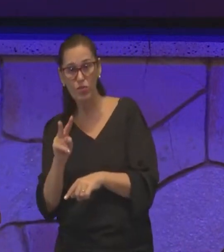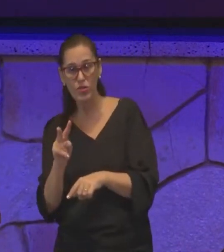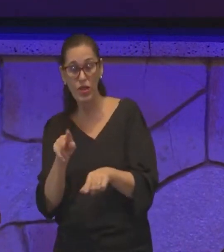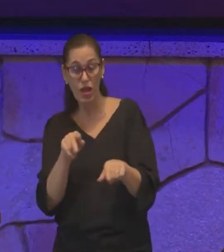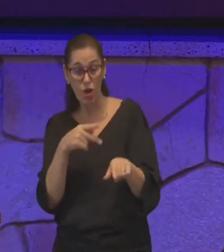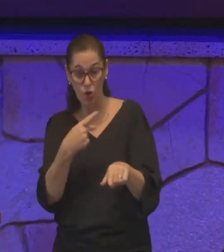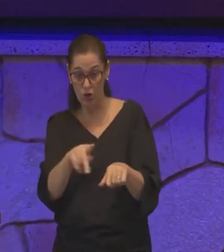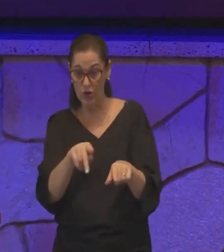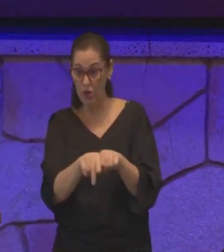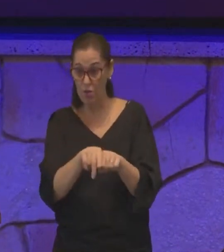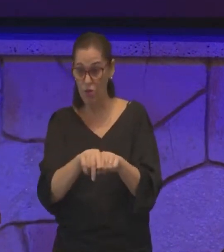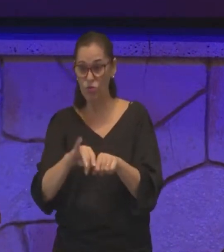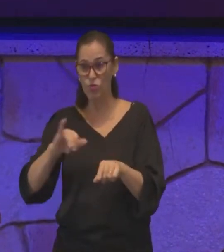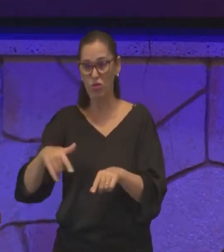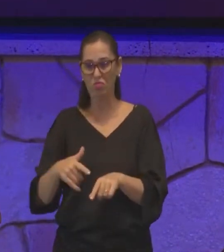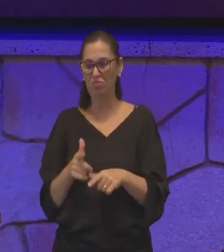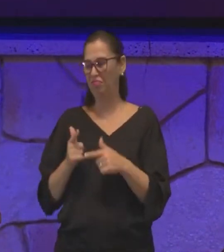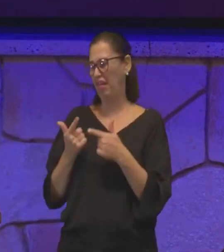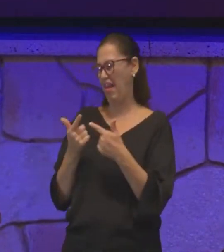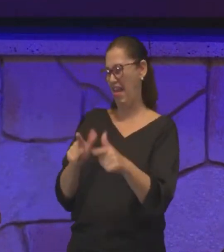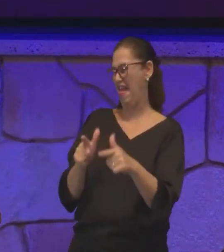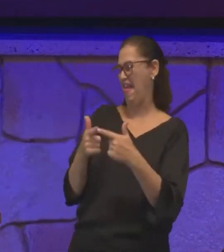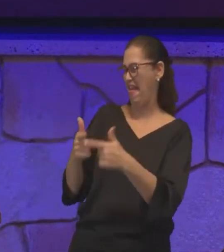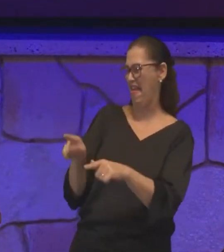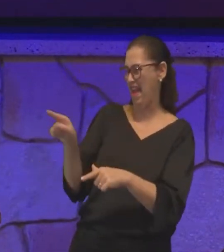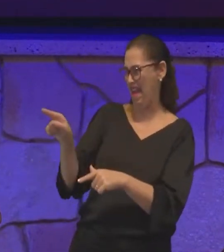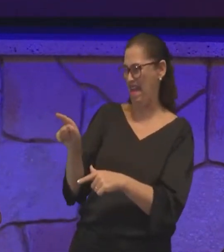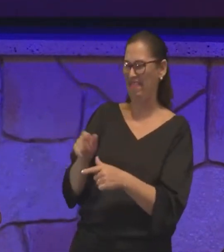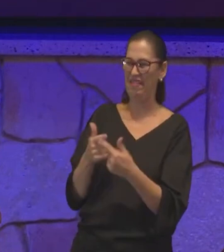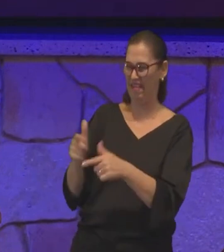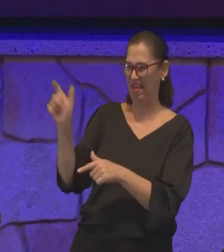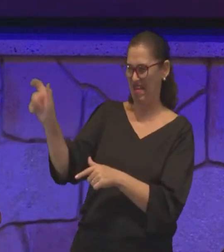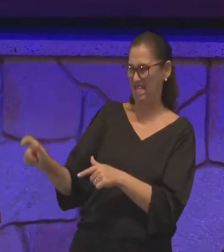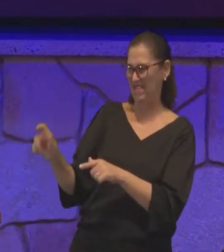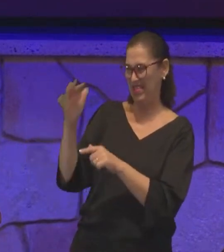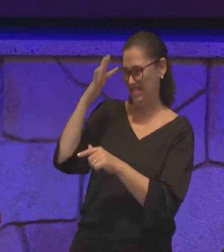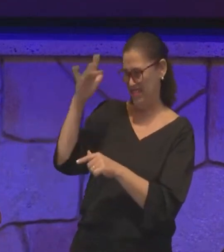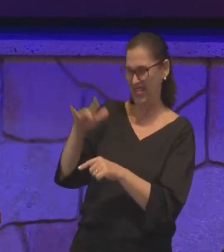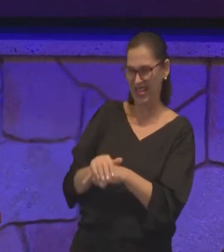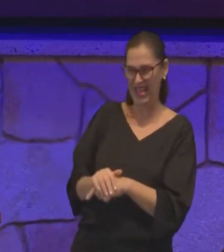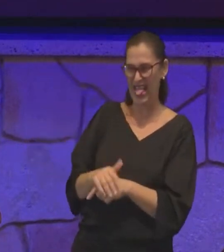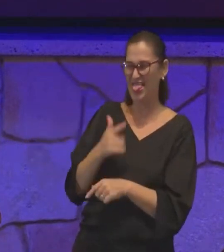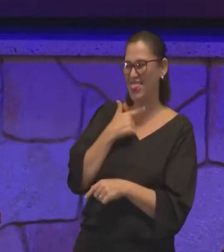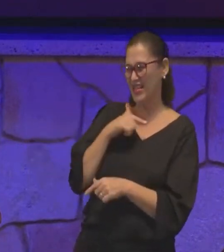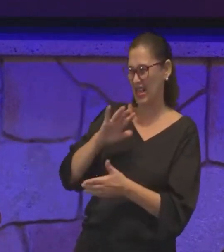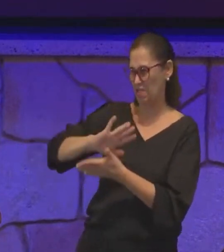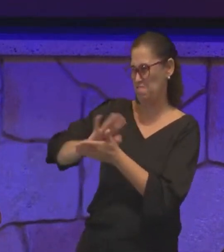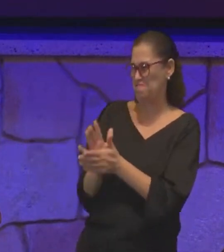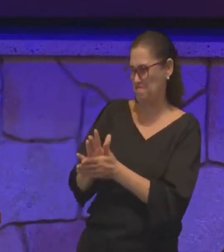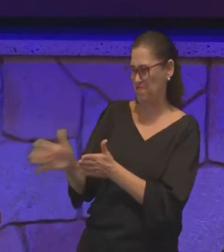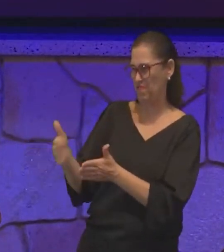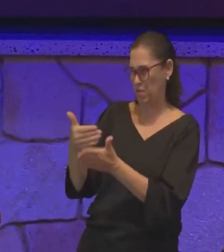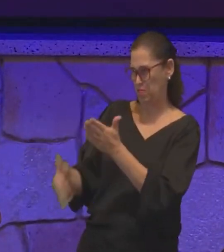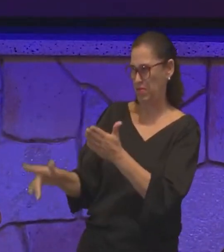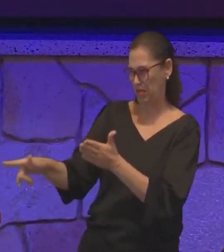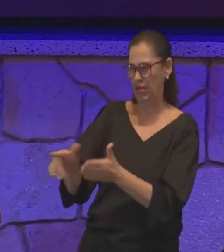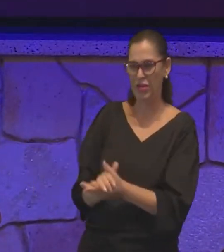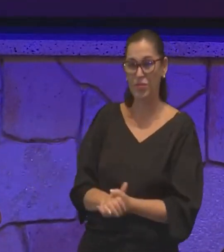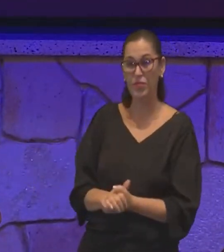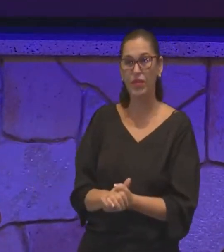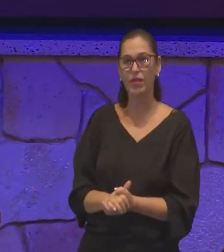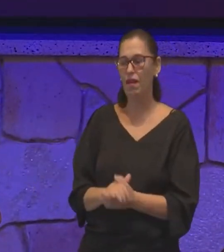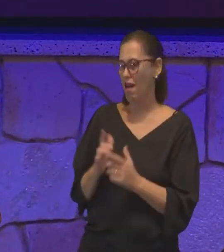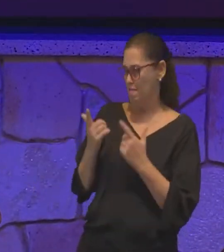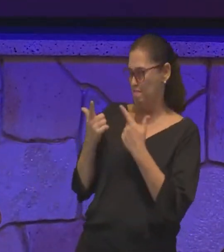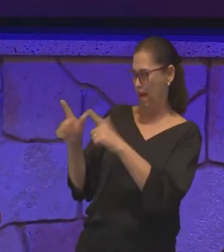irmãos zombadores, que desejavam a derrota dele, e que debochavam